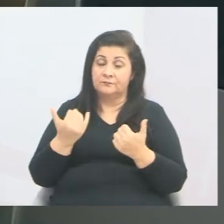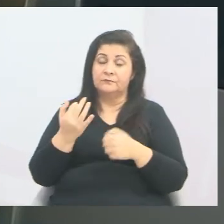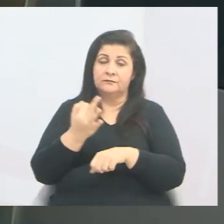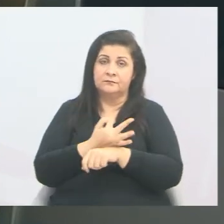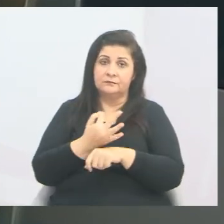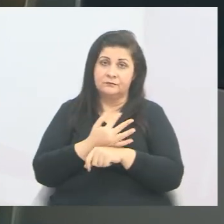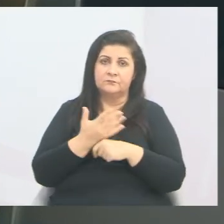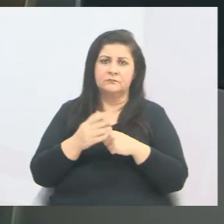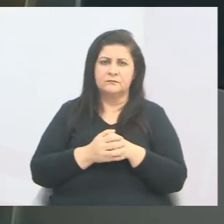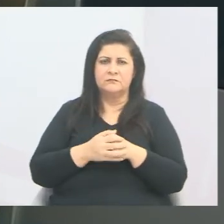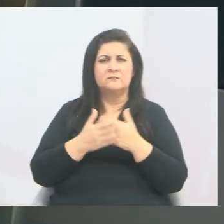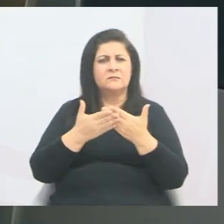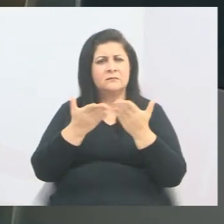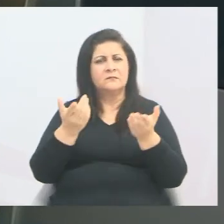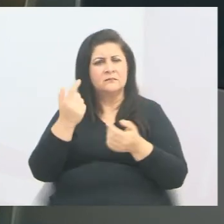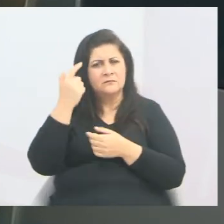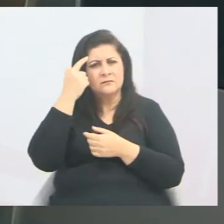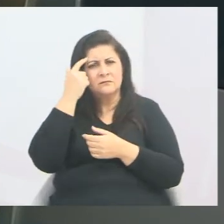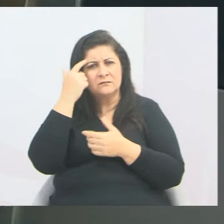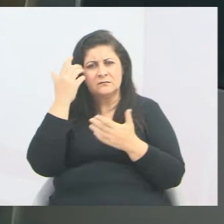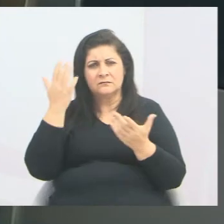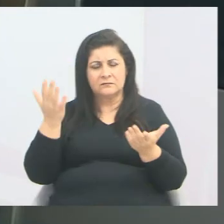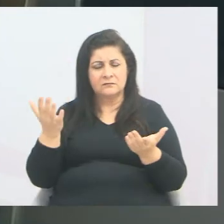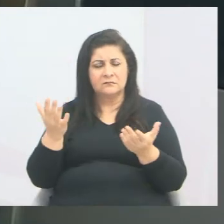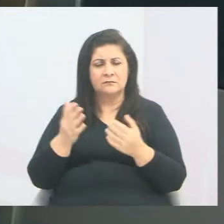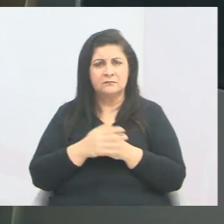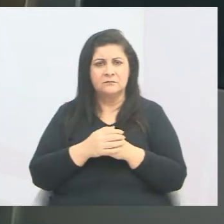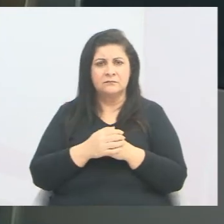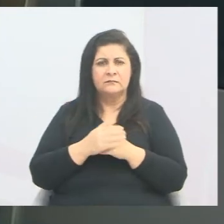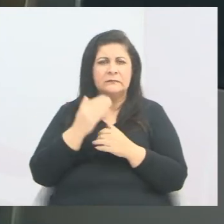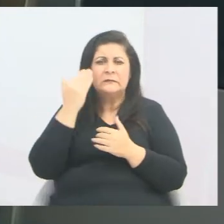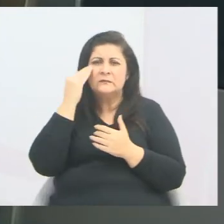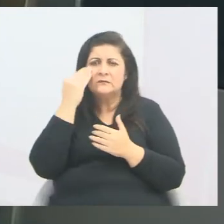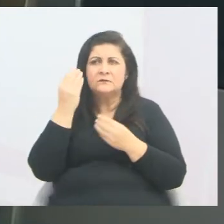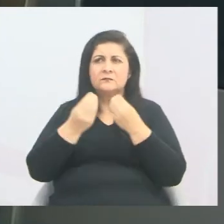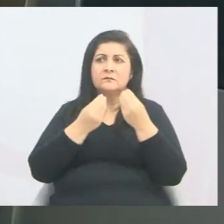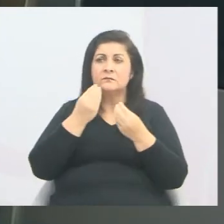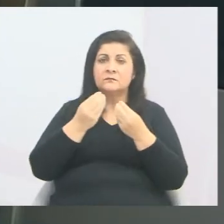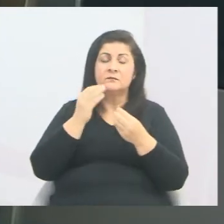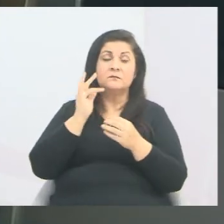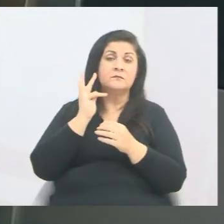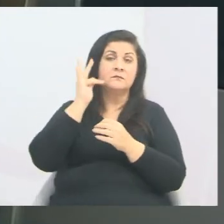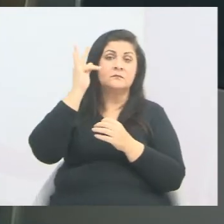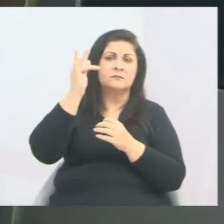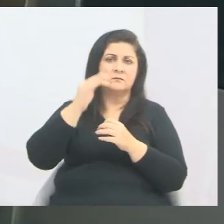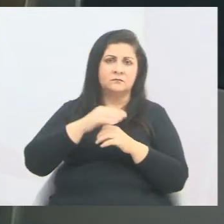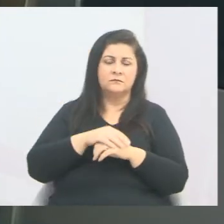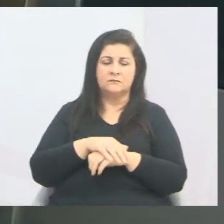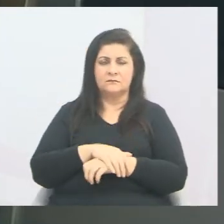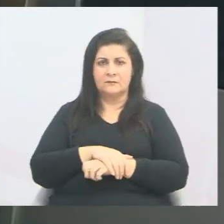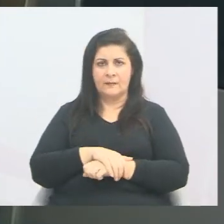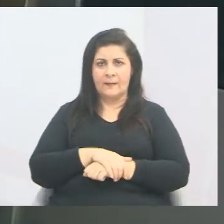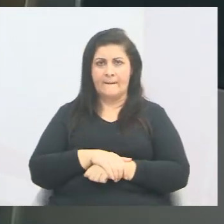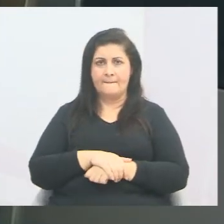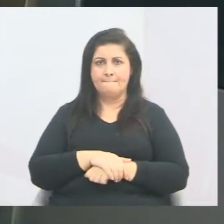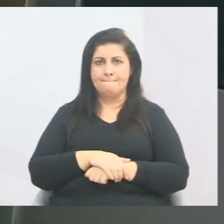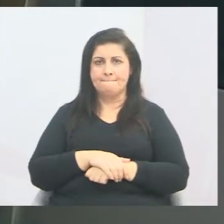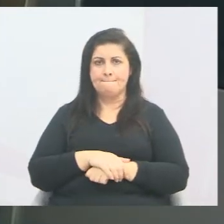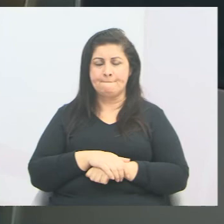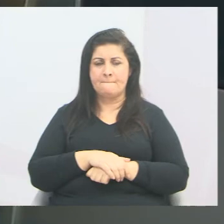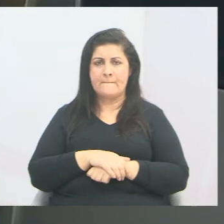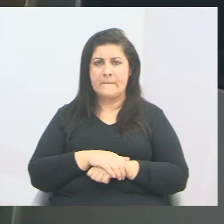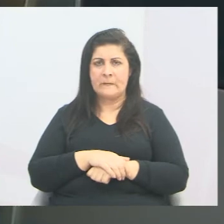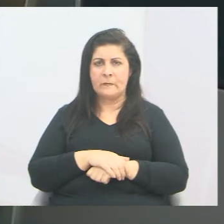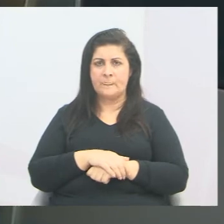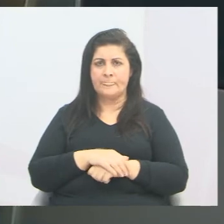isso. Vocês têm essa possibilidade de projetar quadrimestralmente dentro